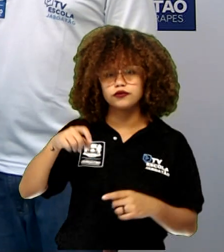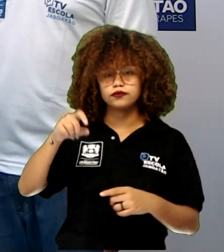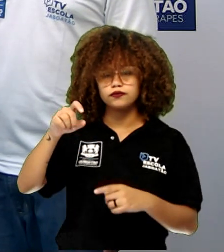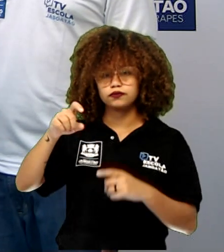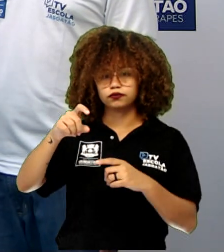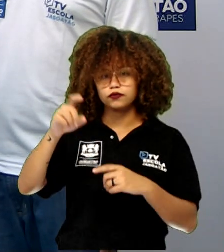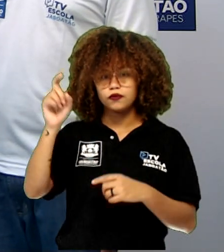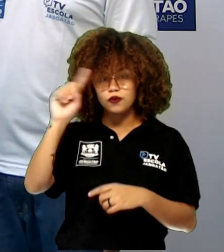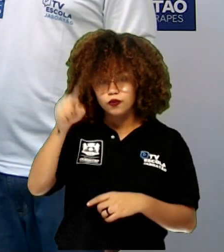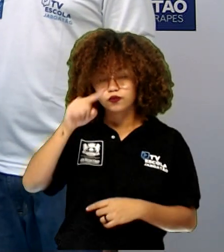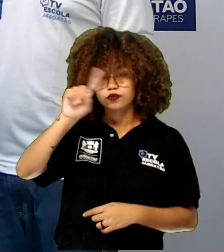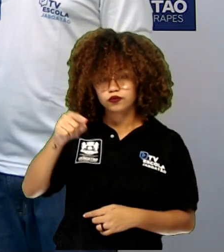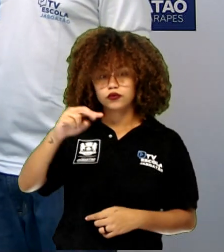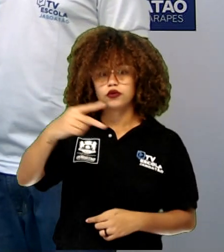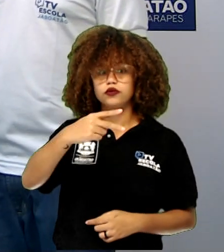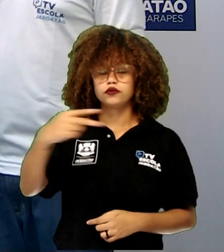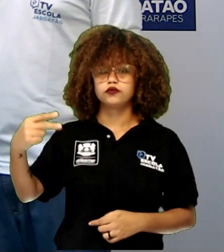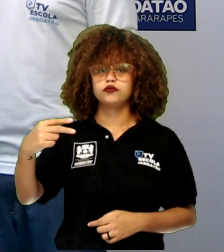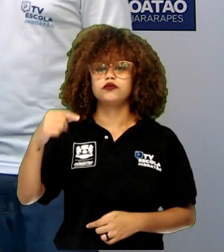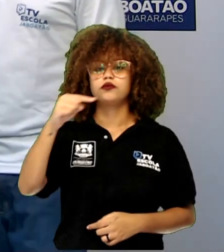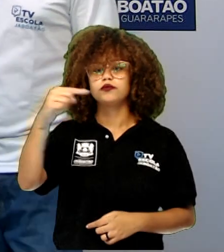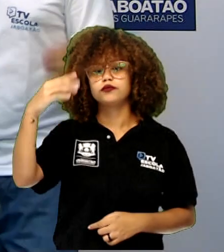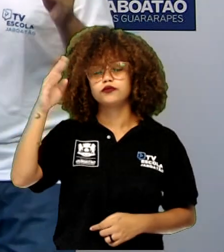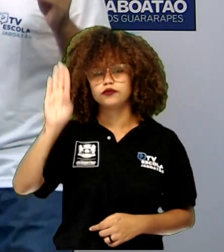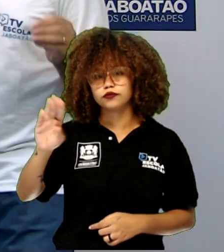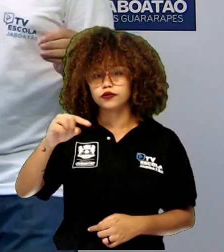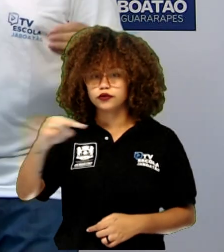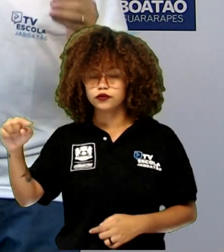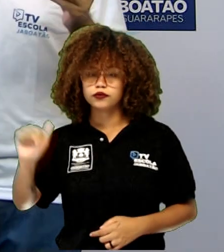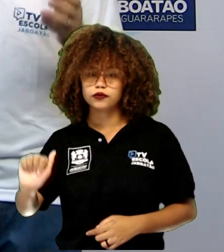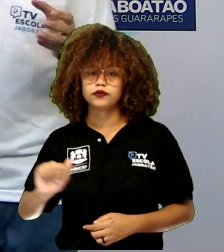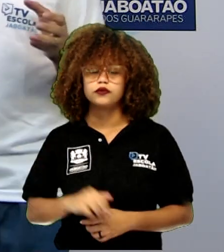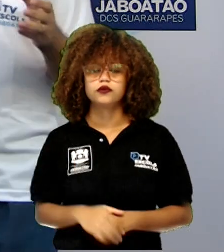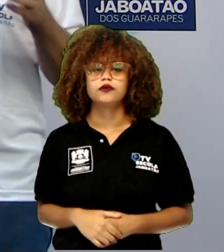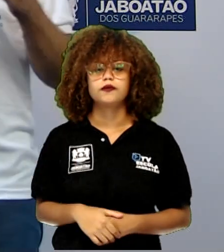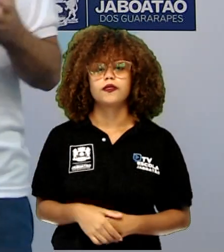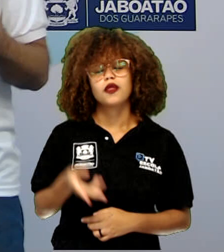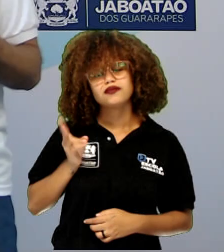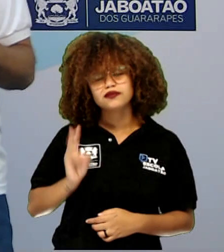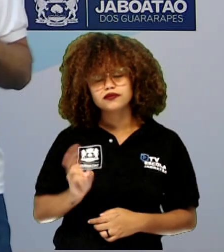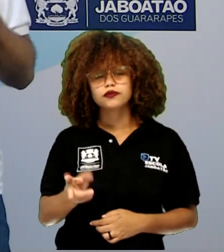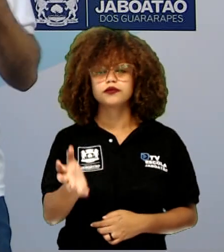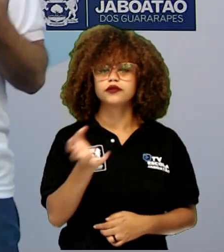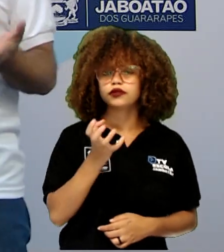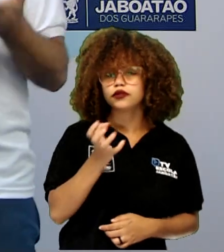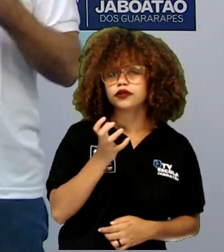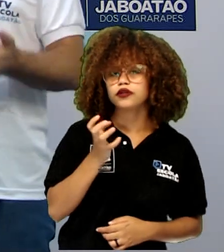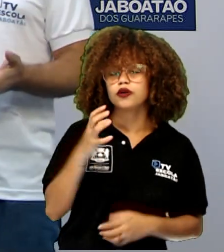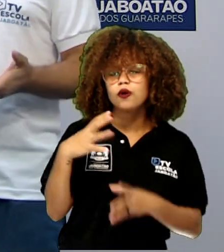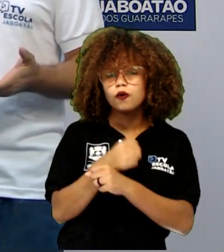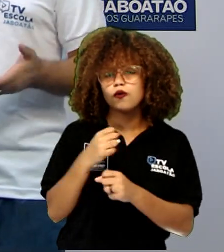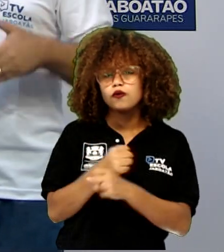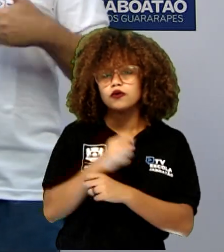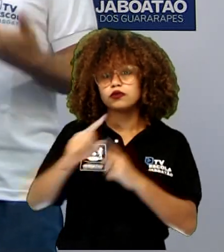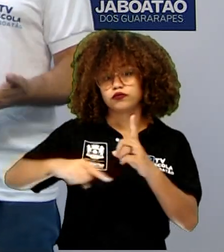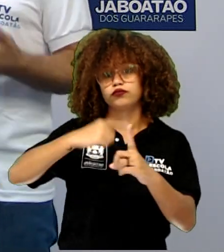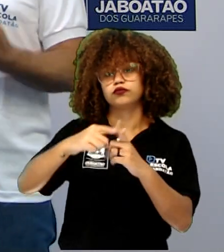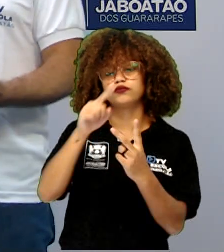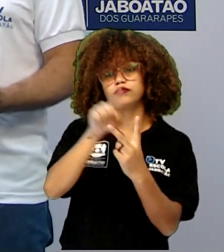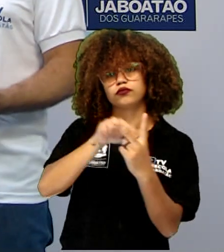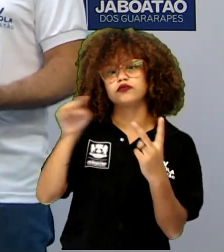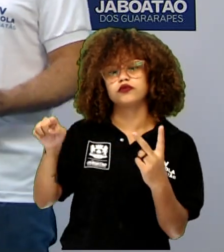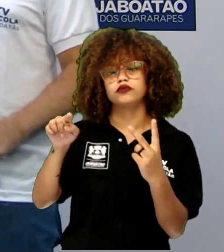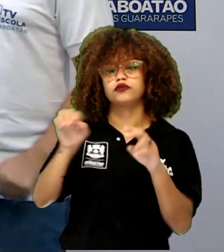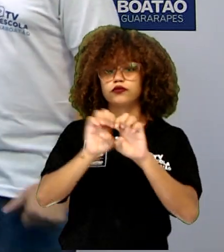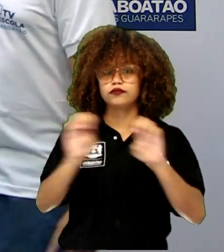Aninha vai ser igual a menos B sobre a todas as vezes que quiserem calcular a soma das raízes